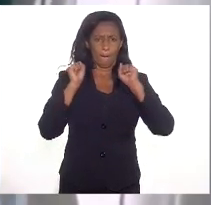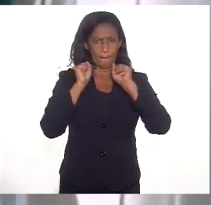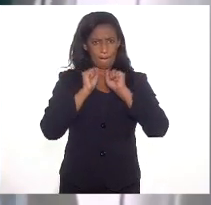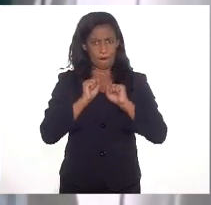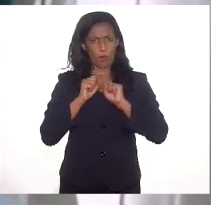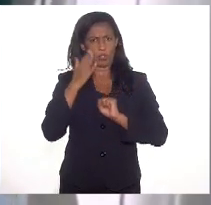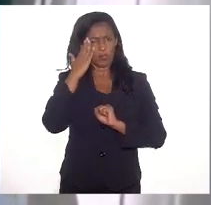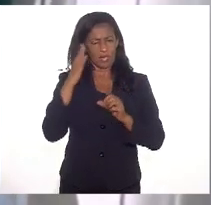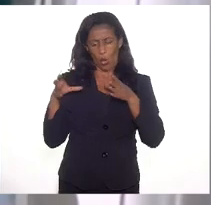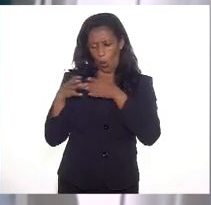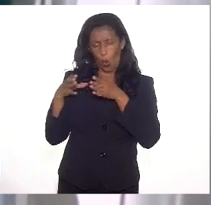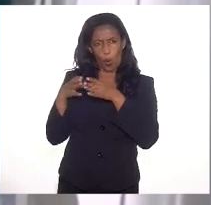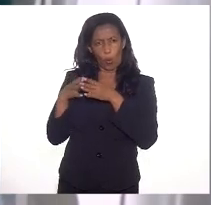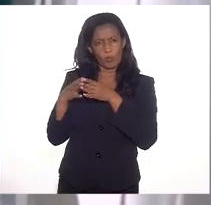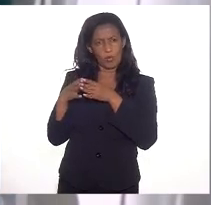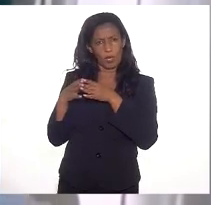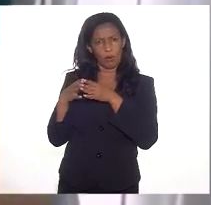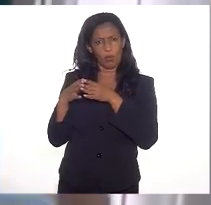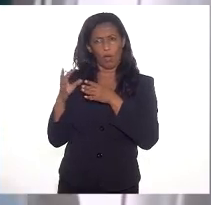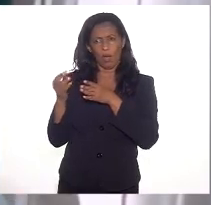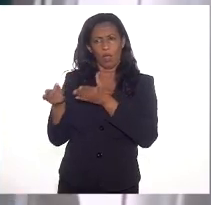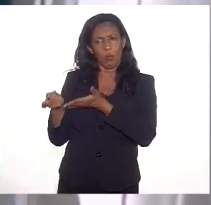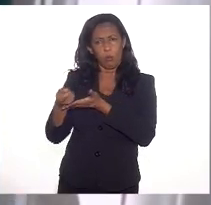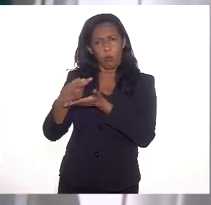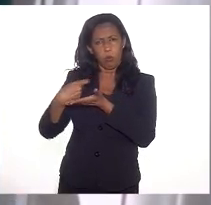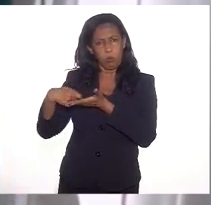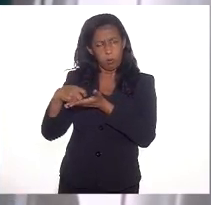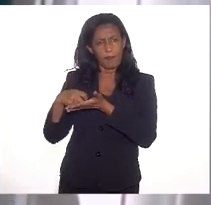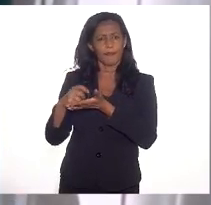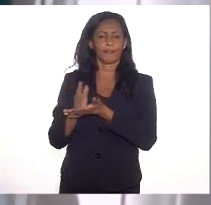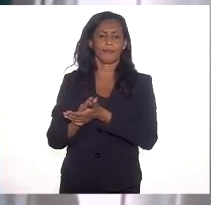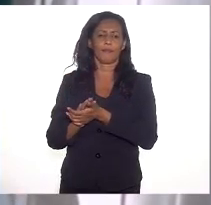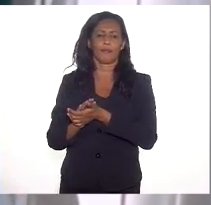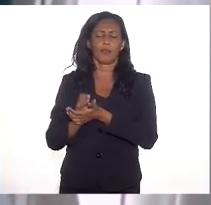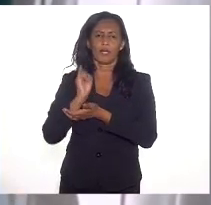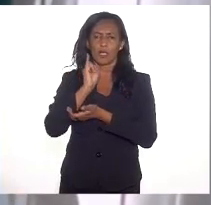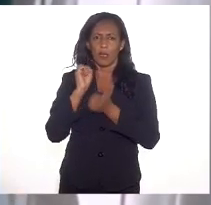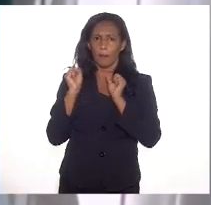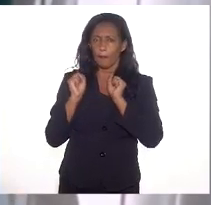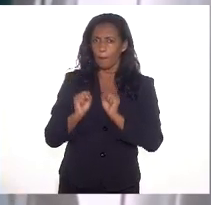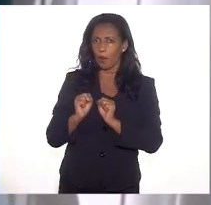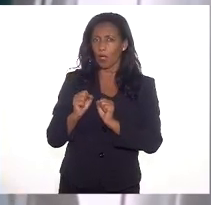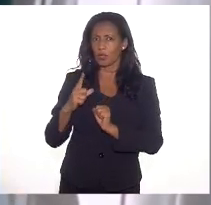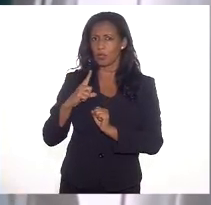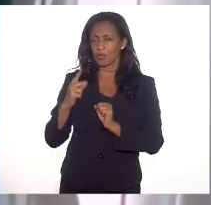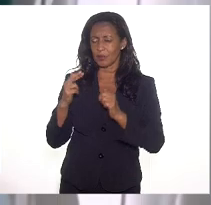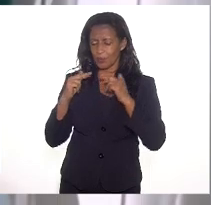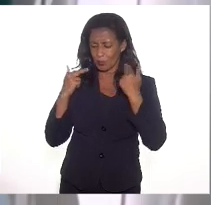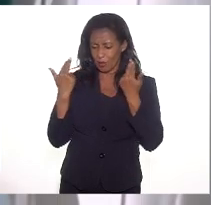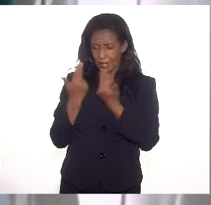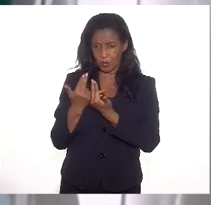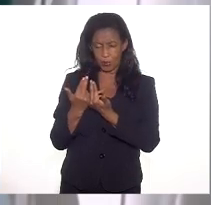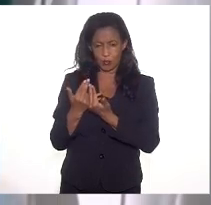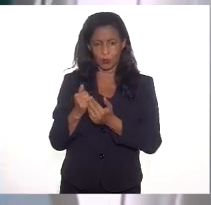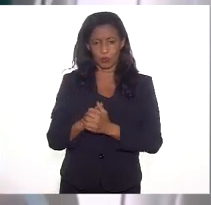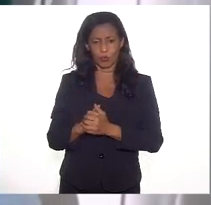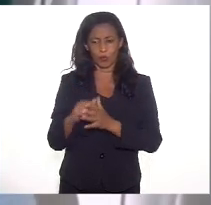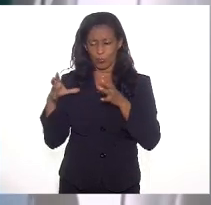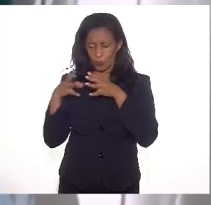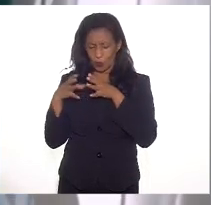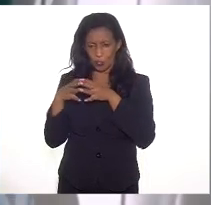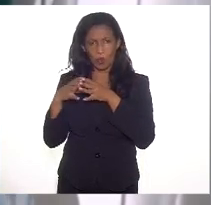Comissão de Tributação tem uma agenda bem organizada e temos trabalhado muito, mas se a gente pudesse ter uma sessão da Comissão de Tributação, deputada Marta Rocha,